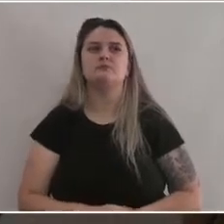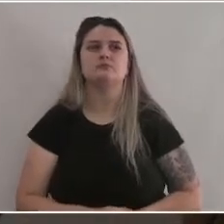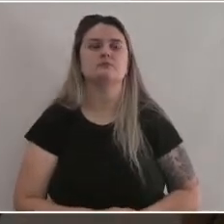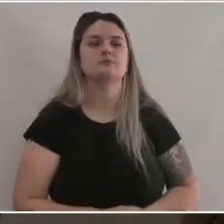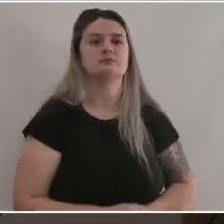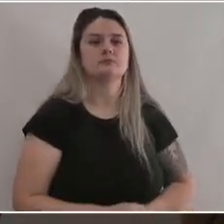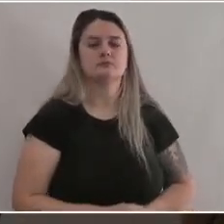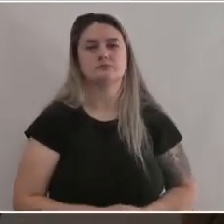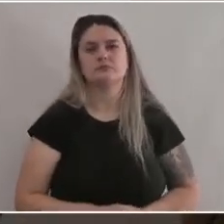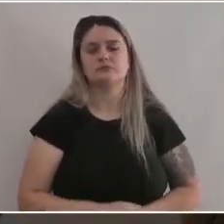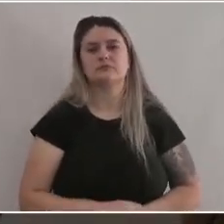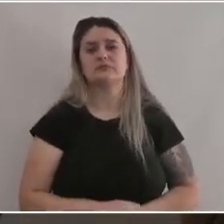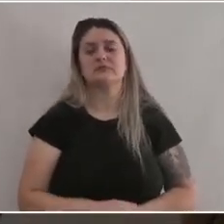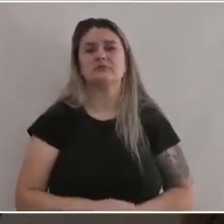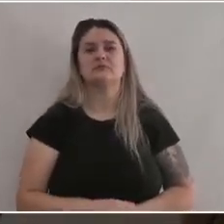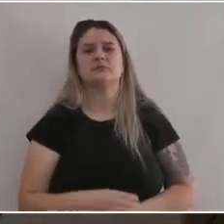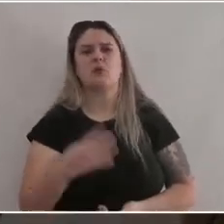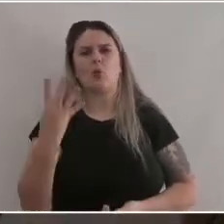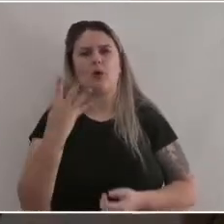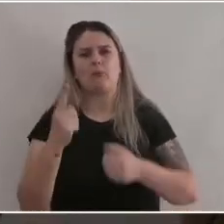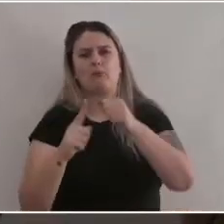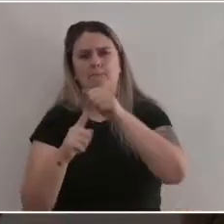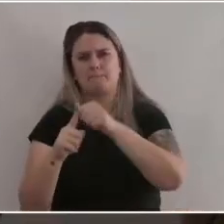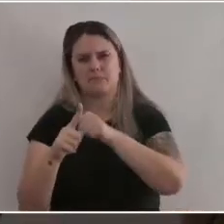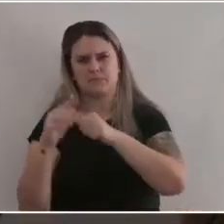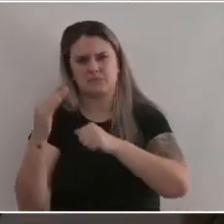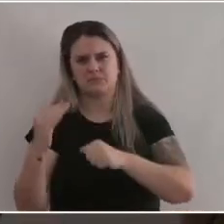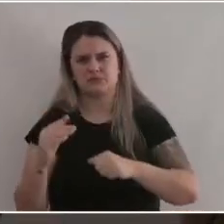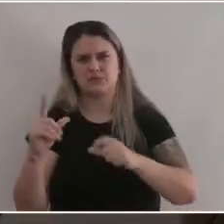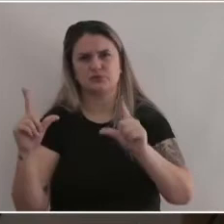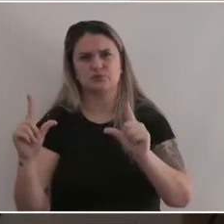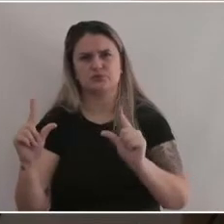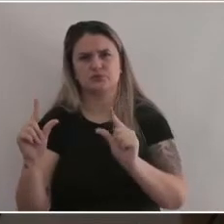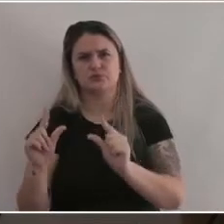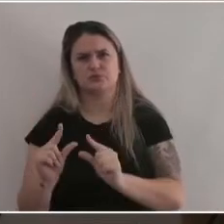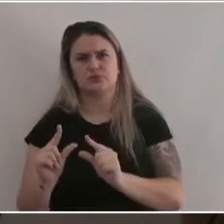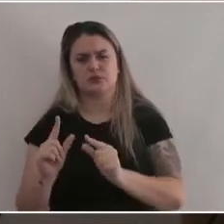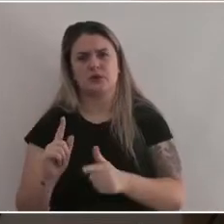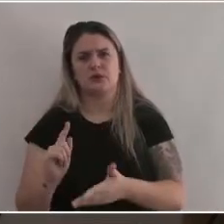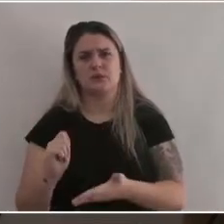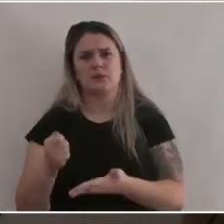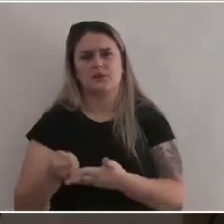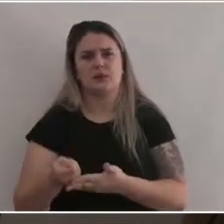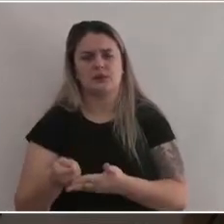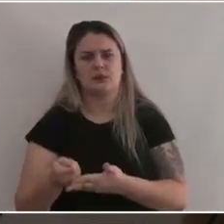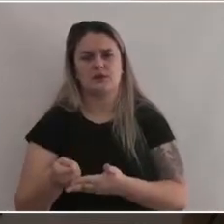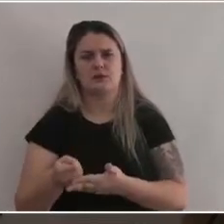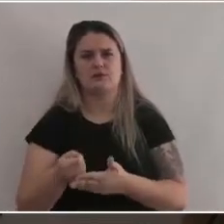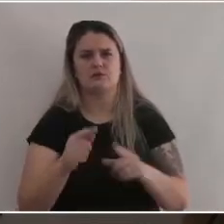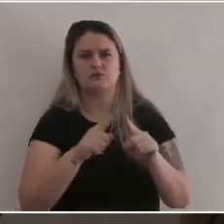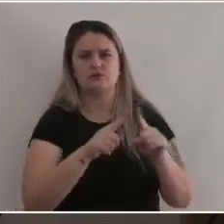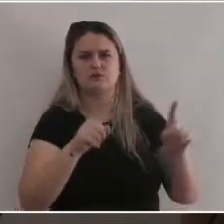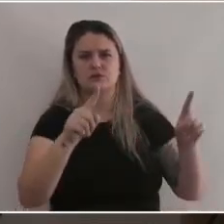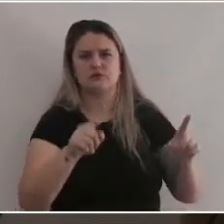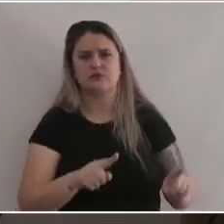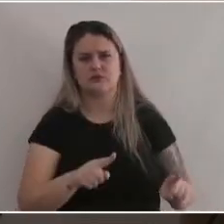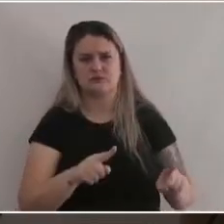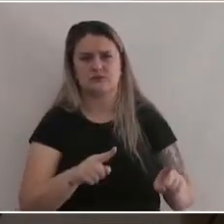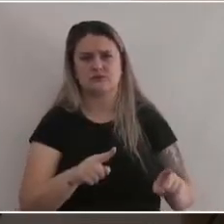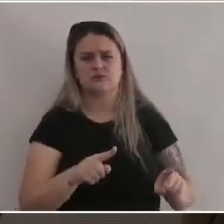156.801.000. No terceiro quadrimestre, tivemos uma redução na folha de pessoal, gastos com